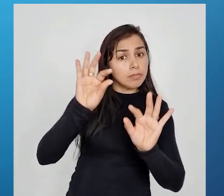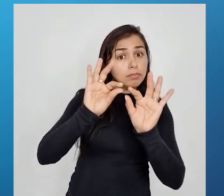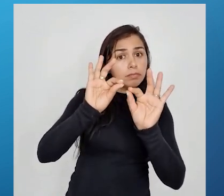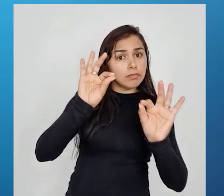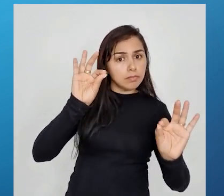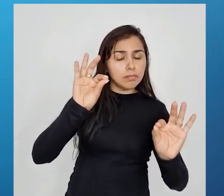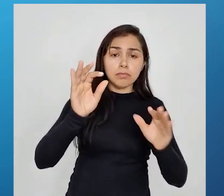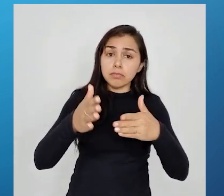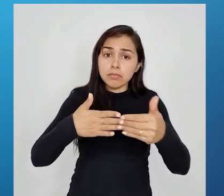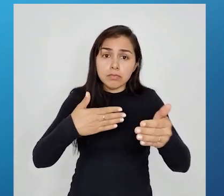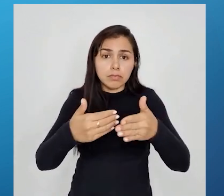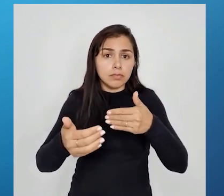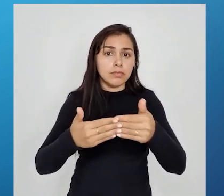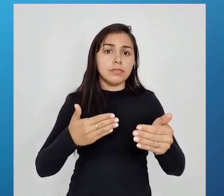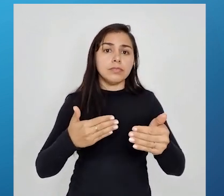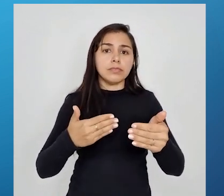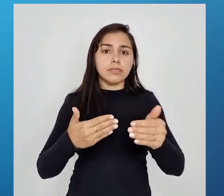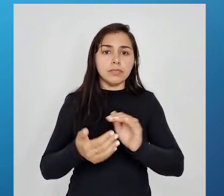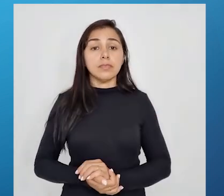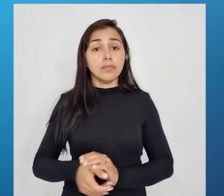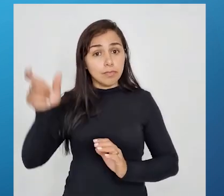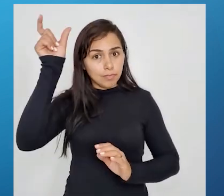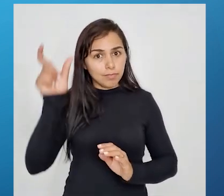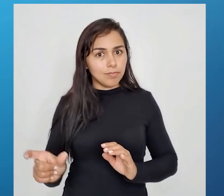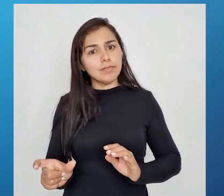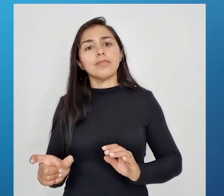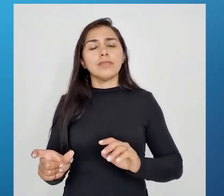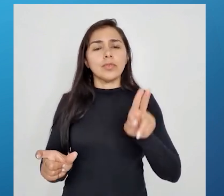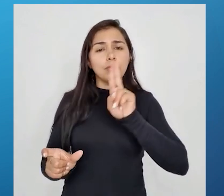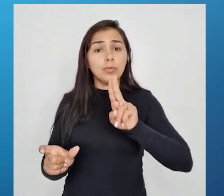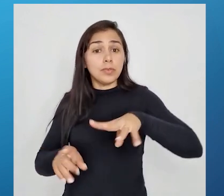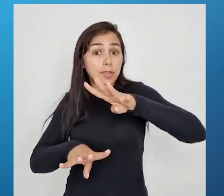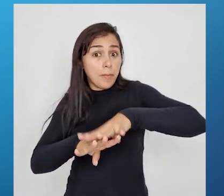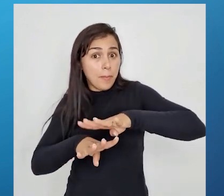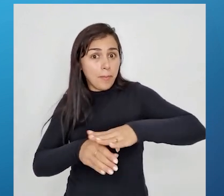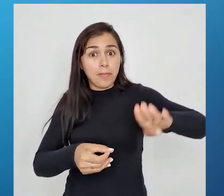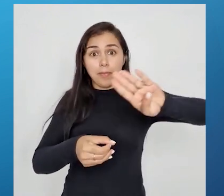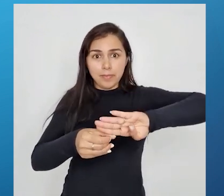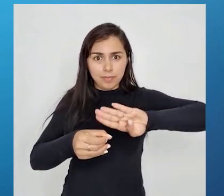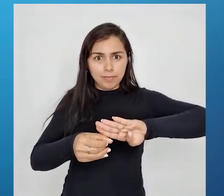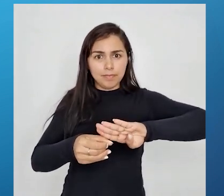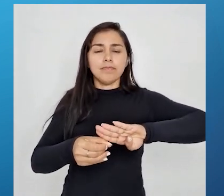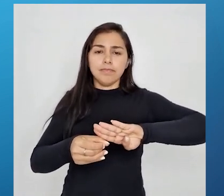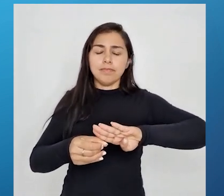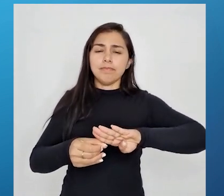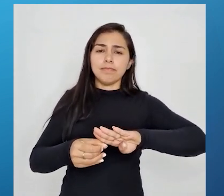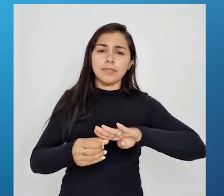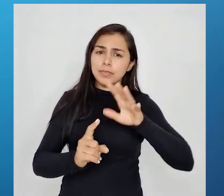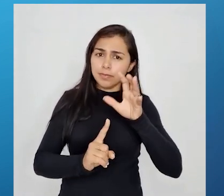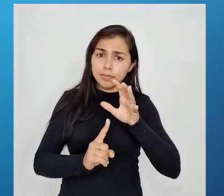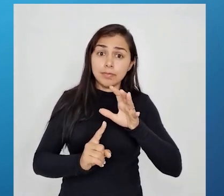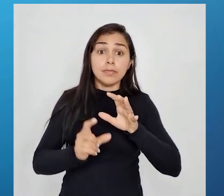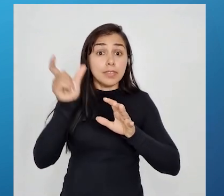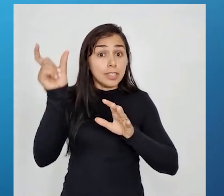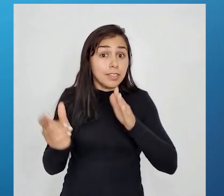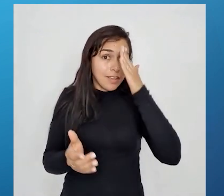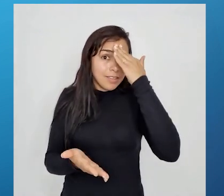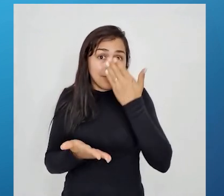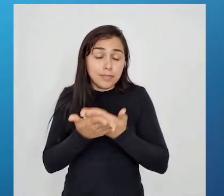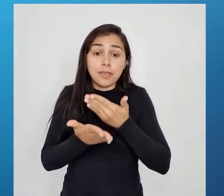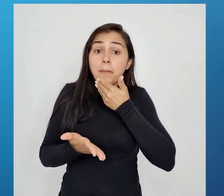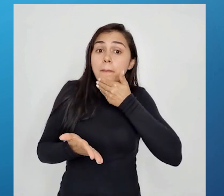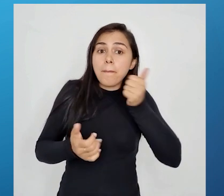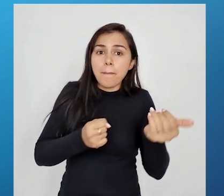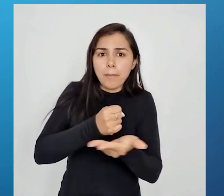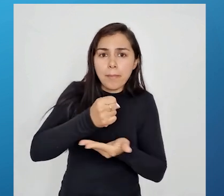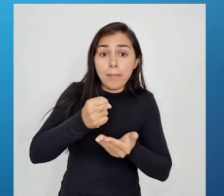plano. Mais do que isso, fortemente influenciado pela matemática babilônica, Hiparco acreditava que a melhor base